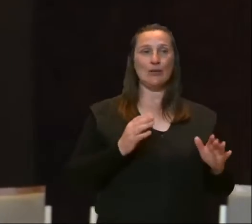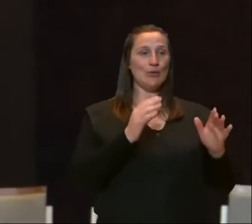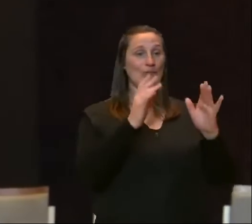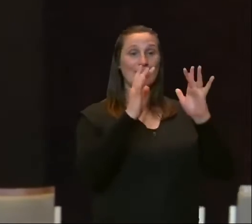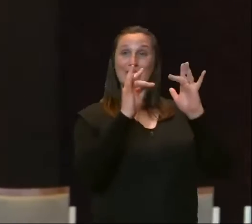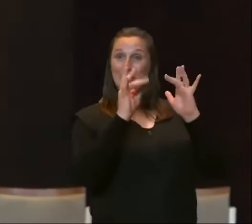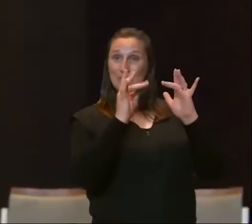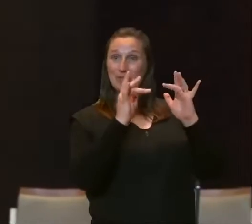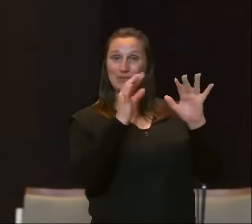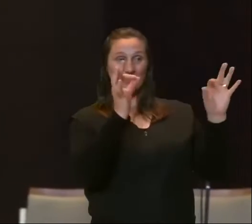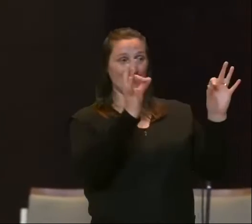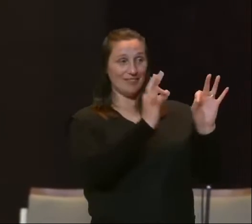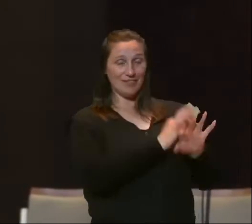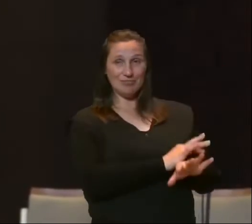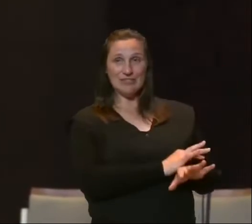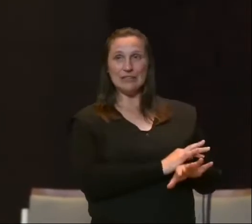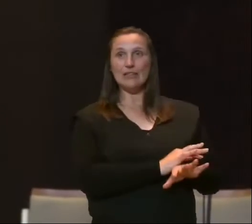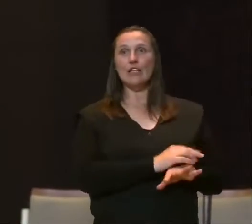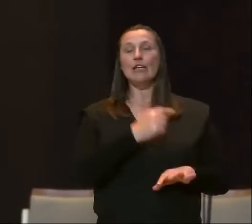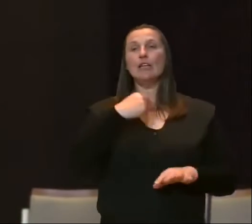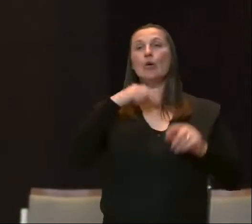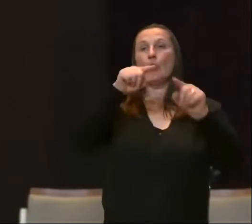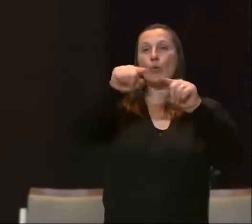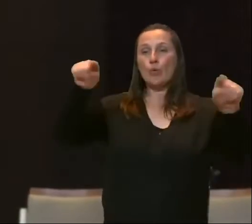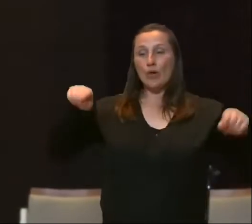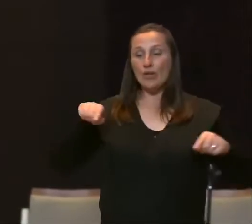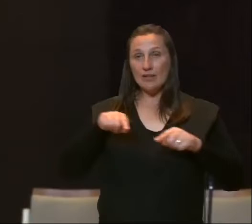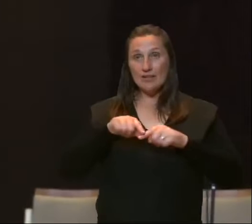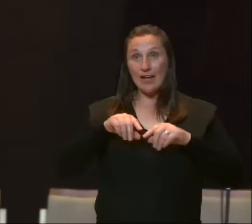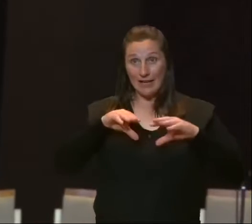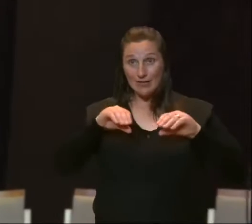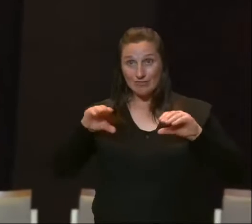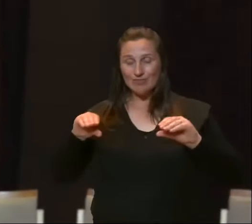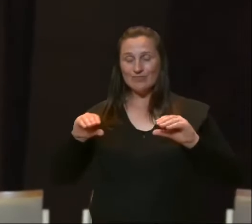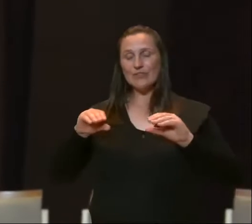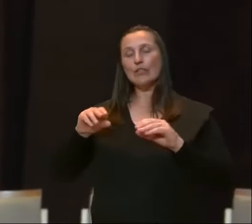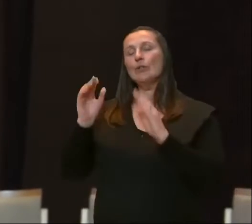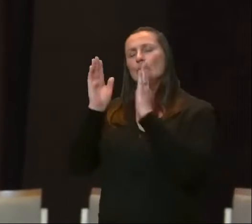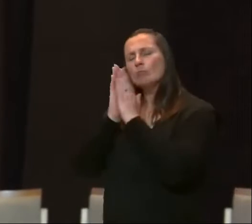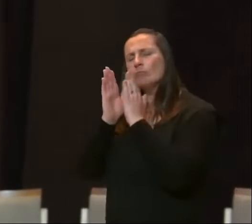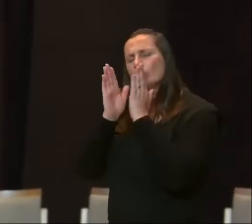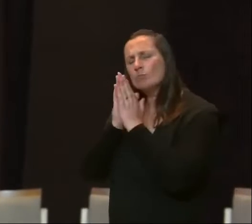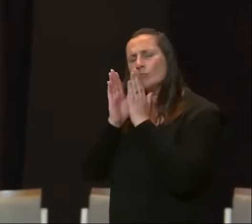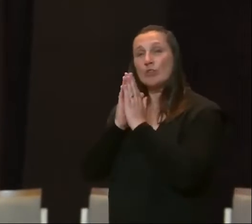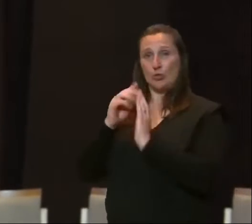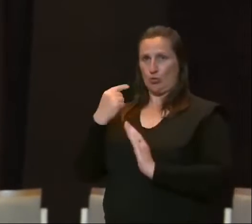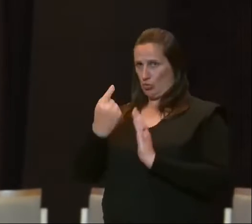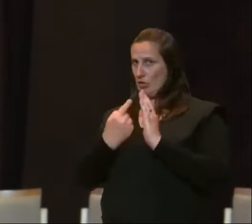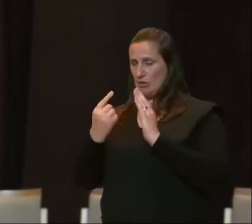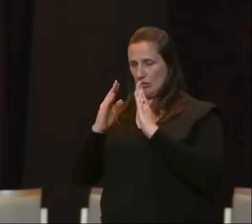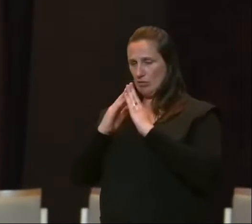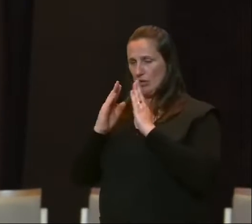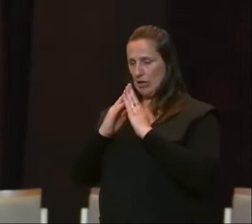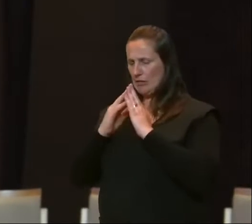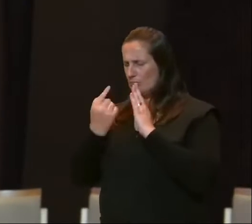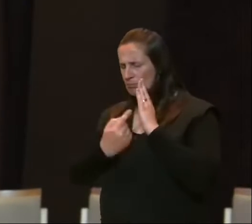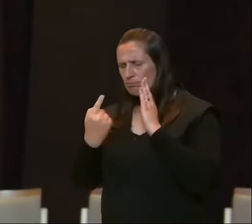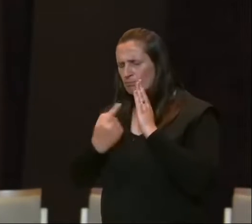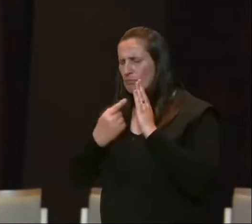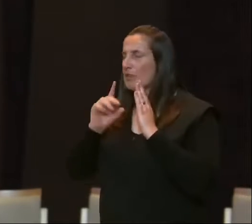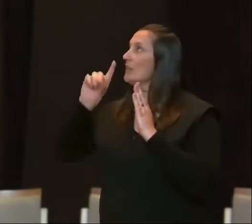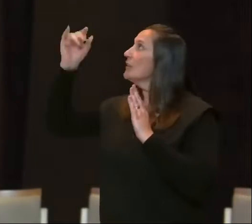E eu lembro um dia, orando na sala, eu estava sozinho em casa. E o Senhor falou comigo